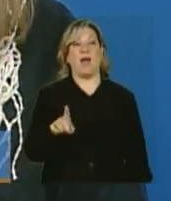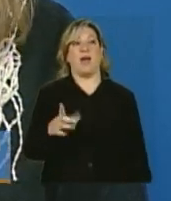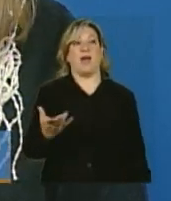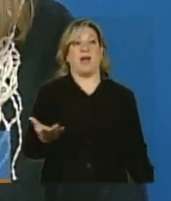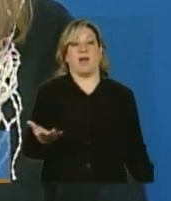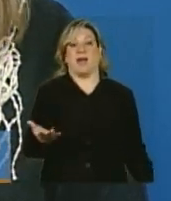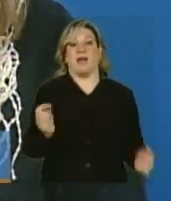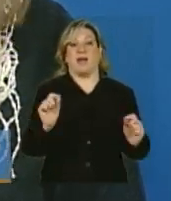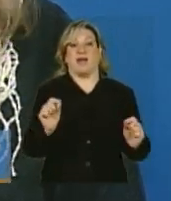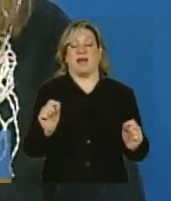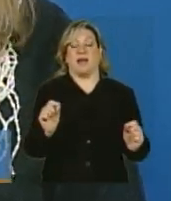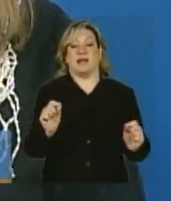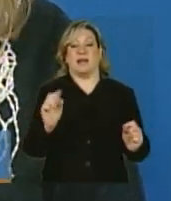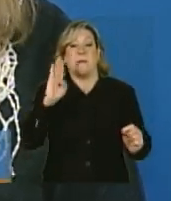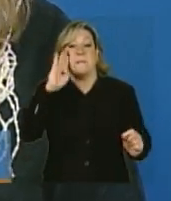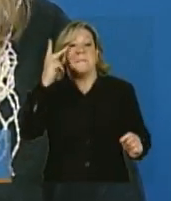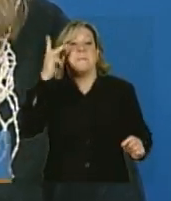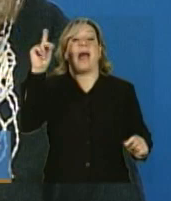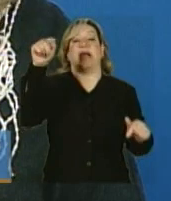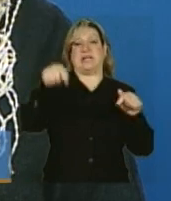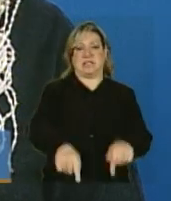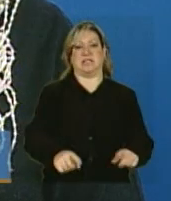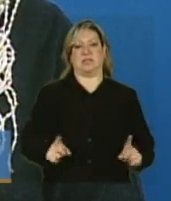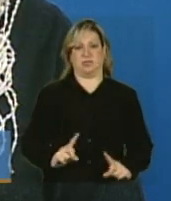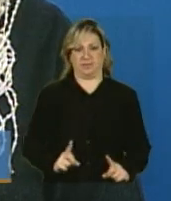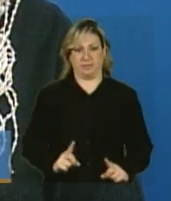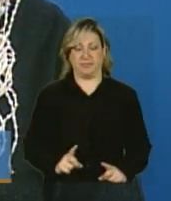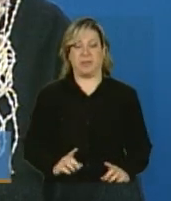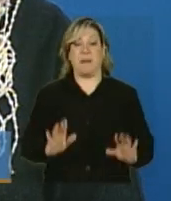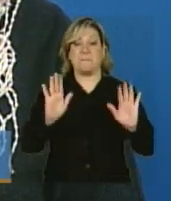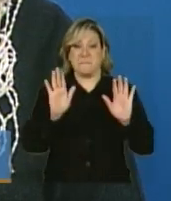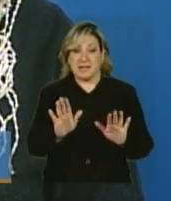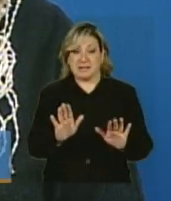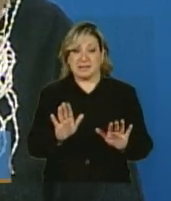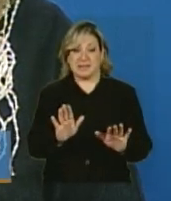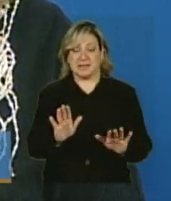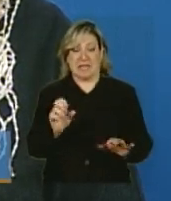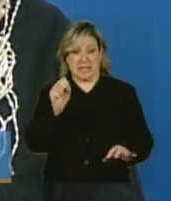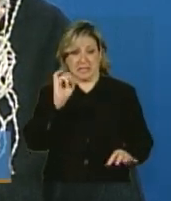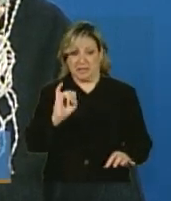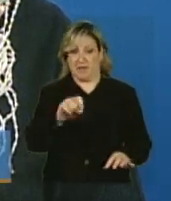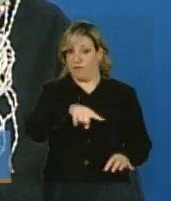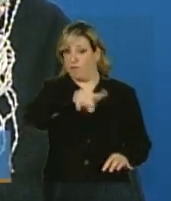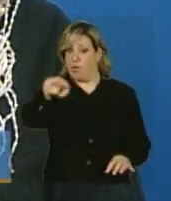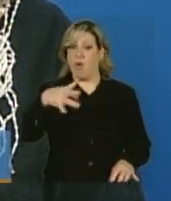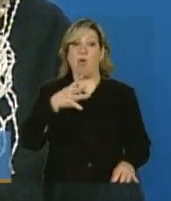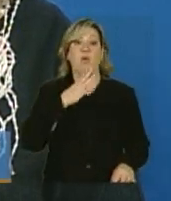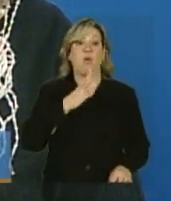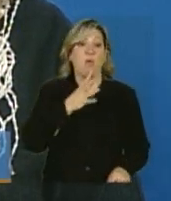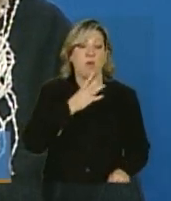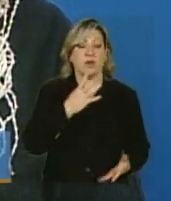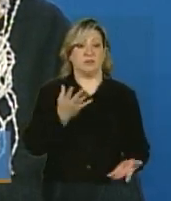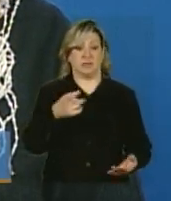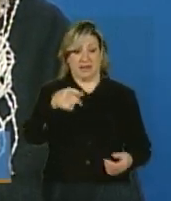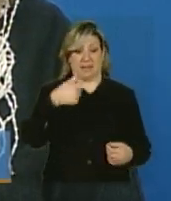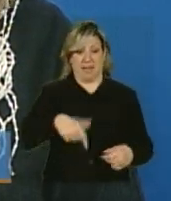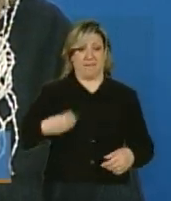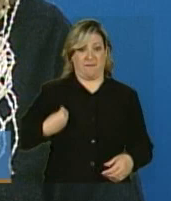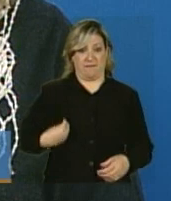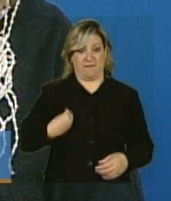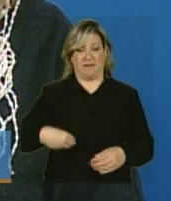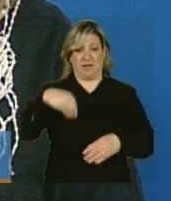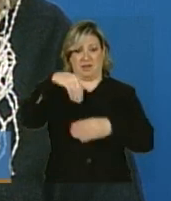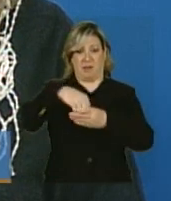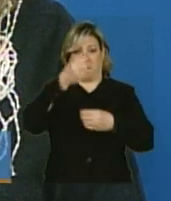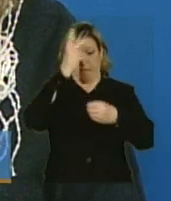exatamente Um um instrumento. instrumento para isso. Mas se você conhece, se você que está no município